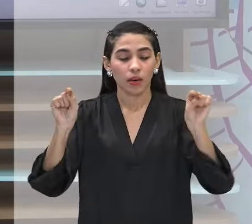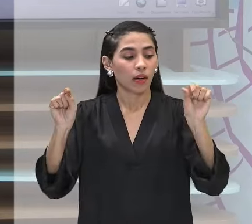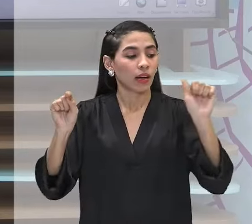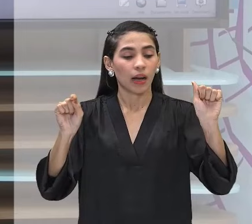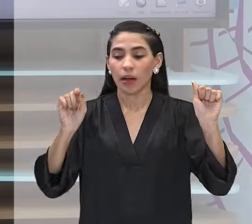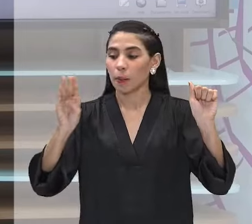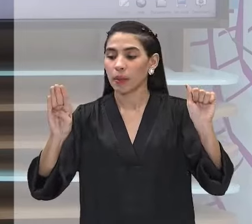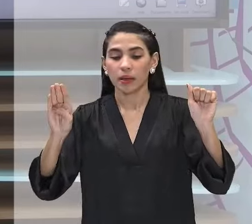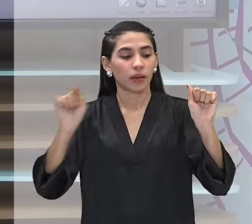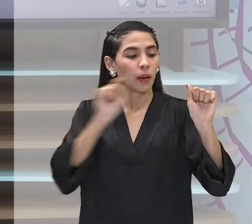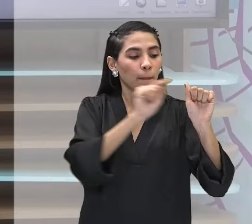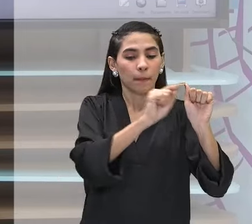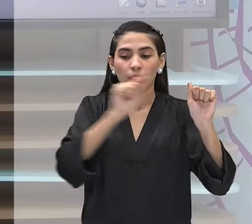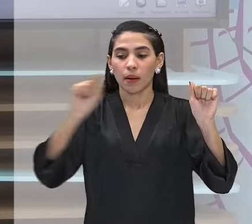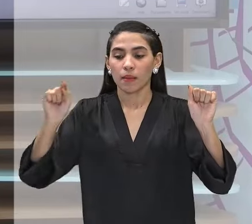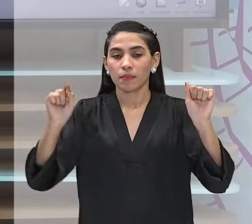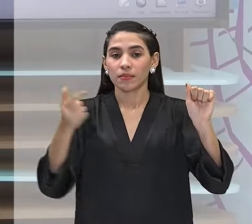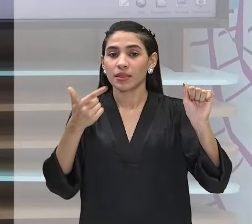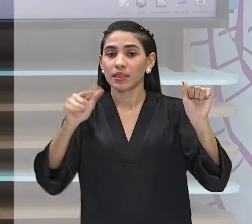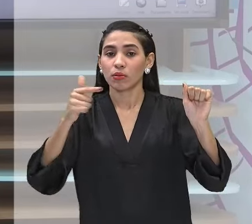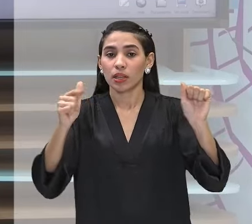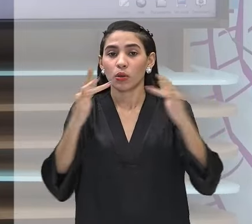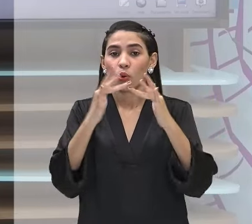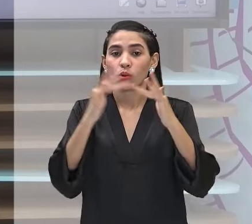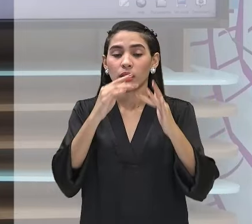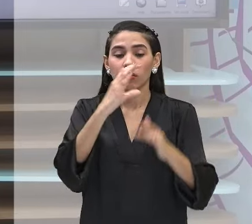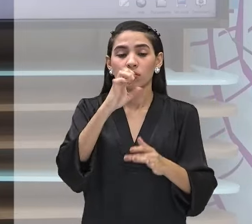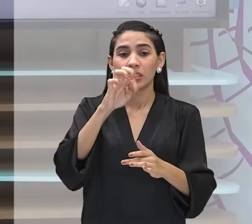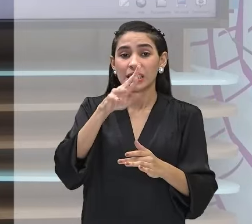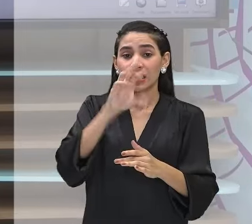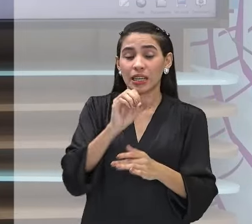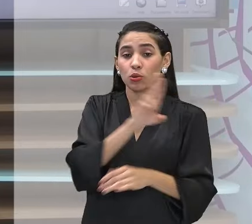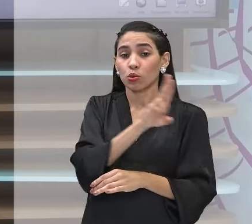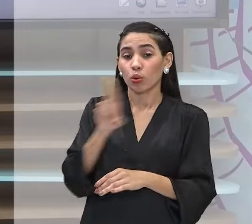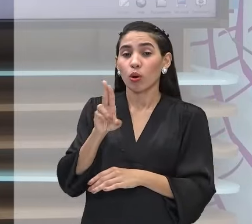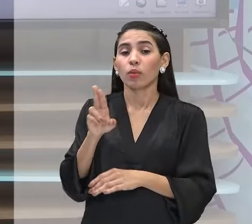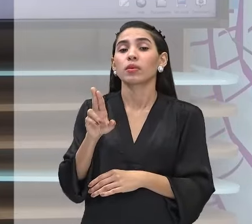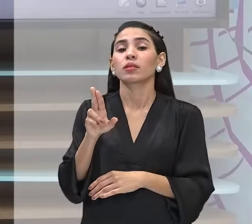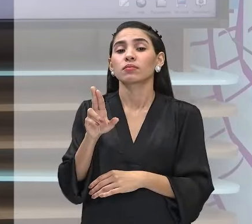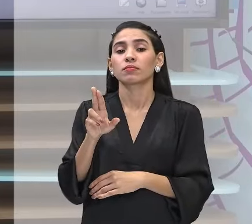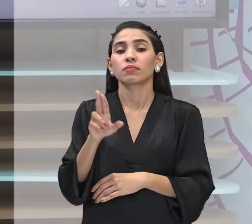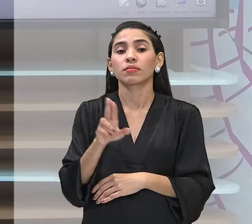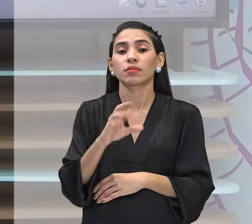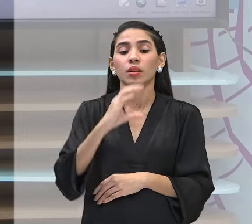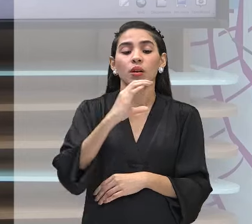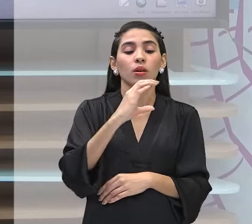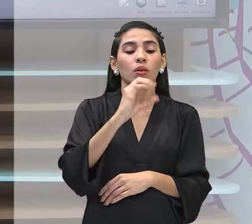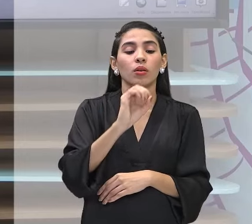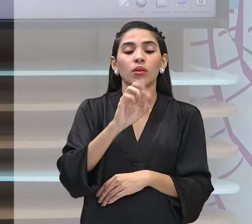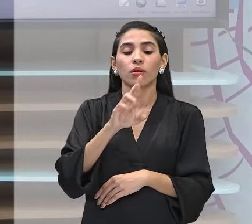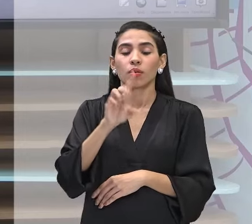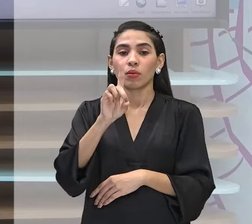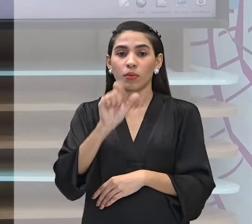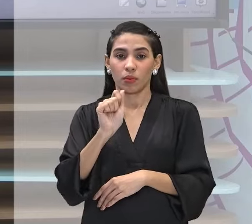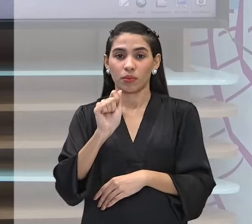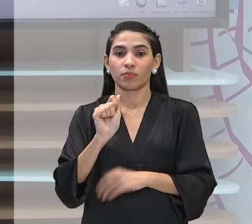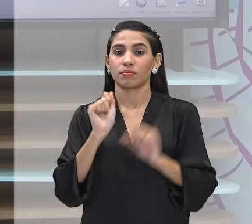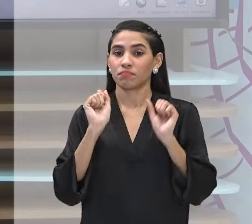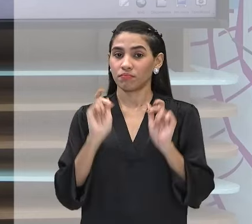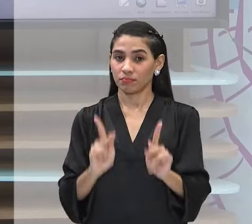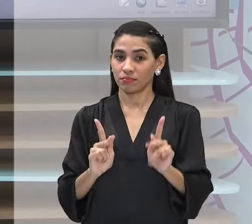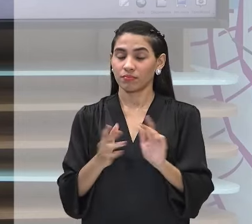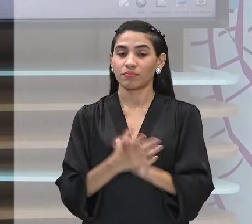pto ao outro que não passa pelo centro este elemento é chamado de corda Beleza